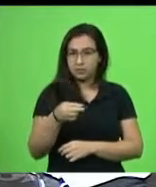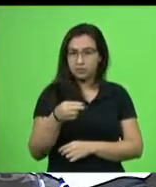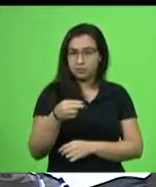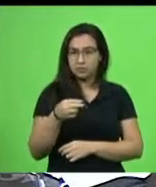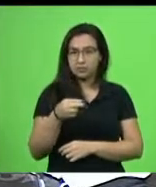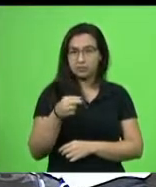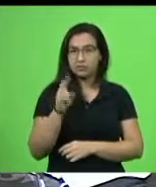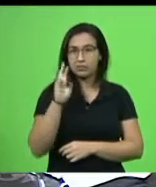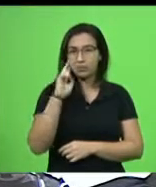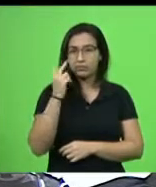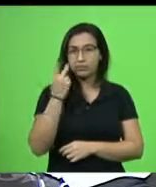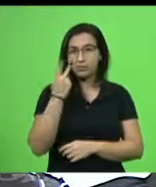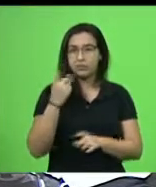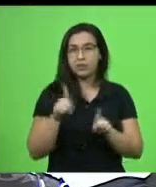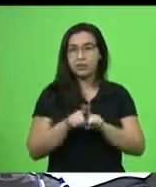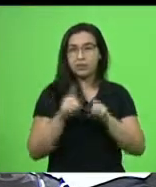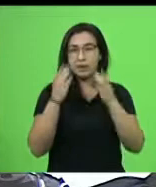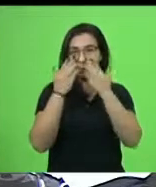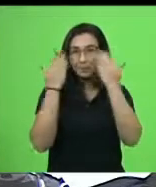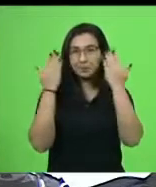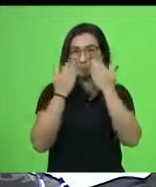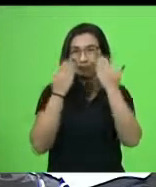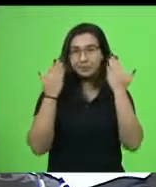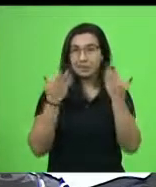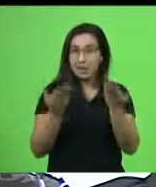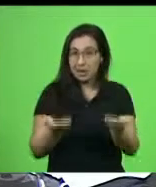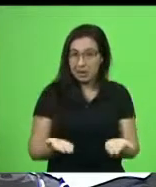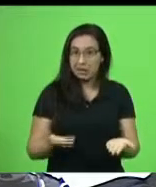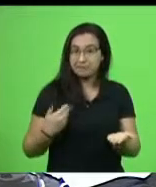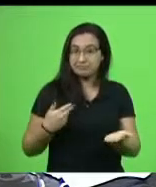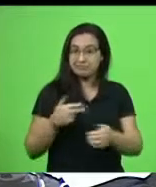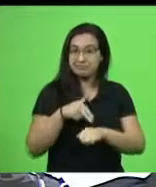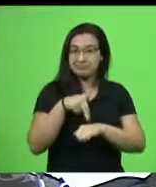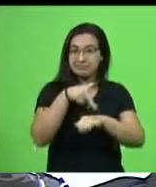Zé Milton Schaeffer, que se fez representar.